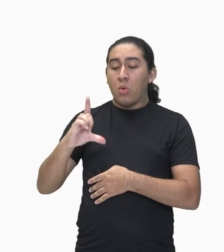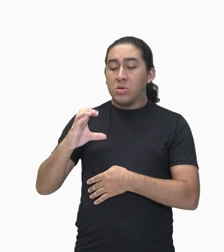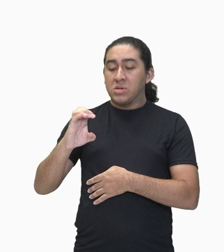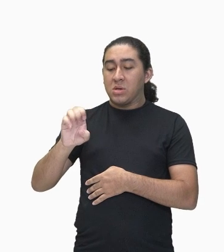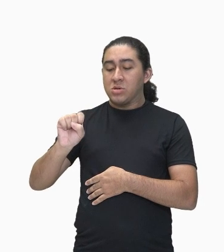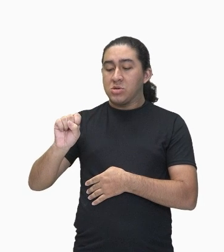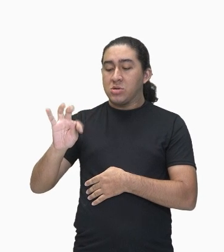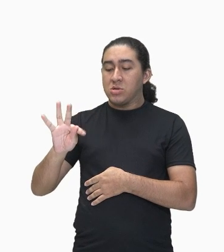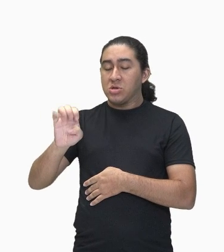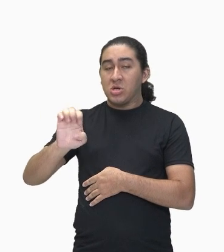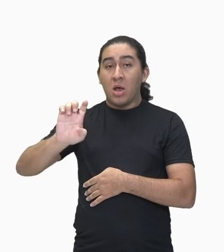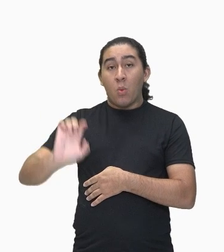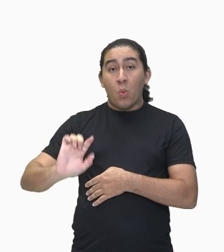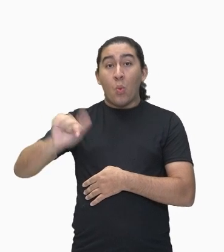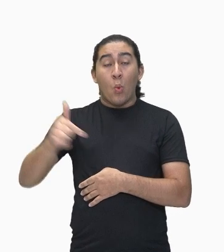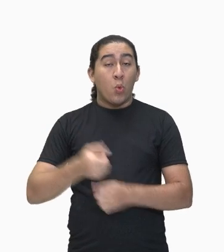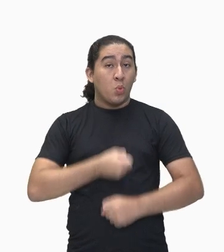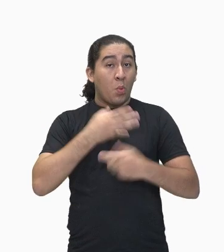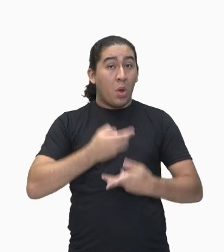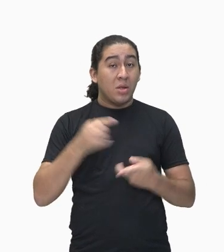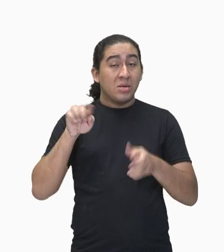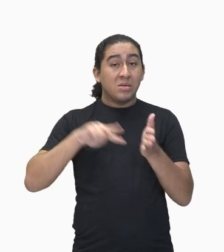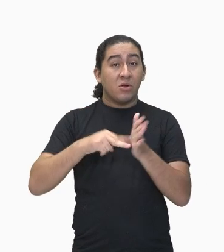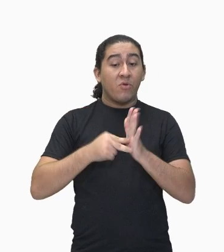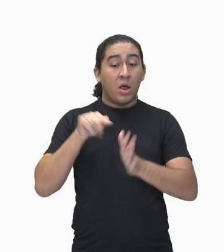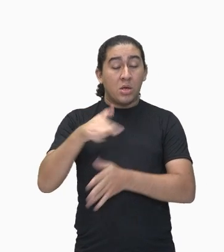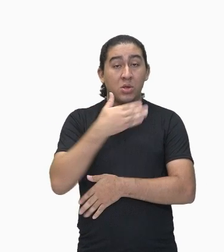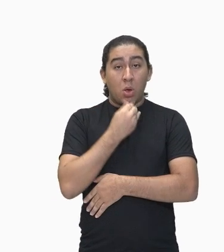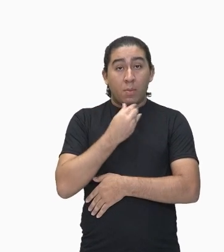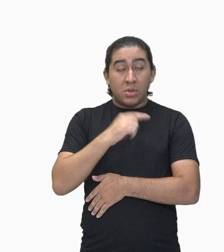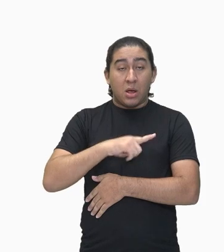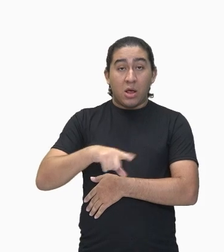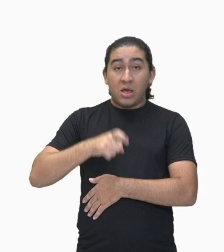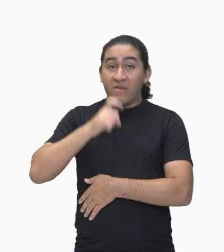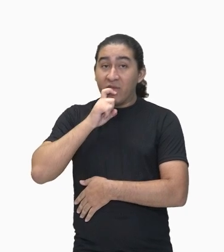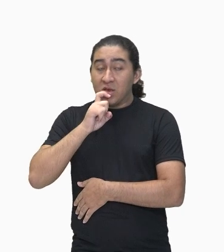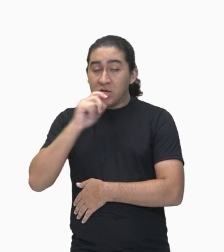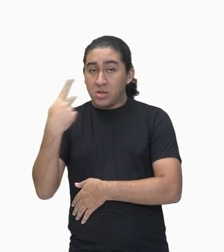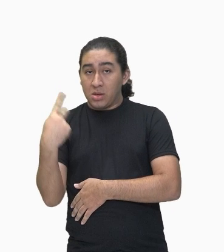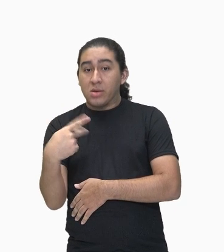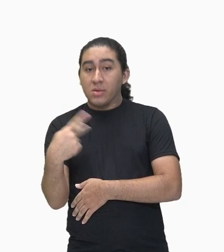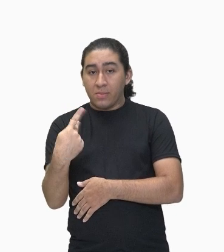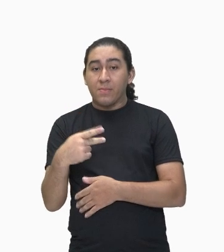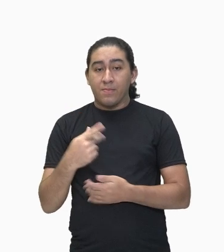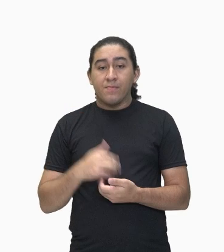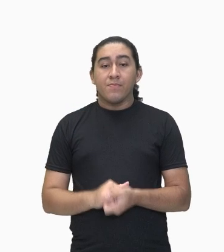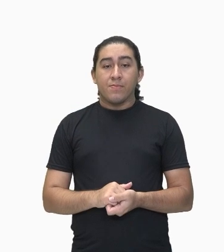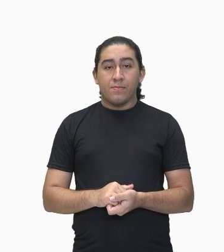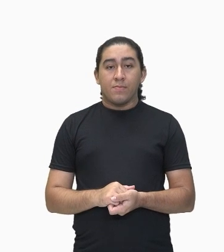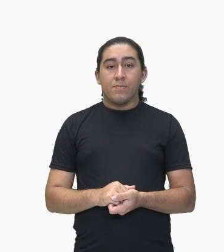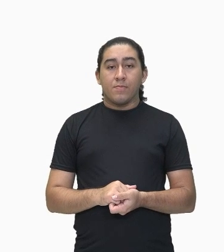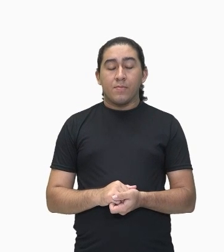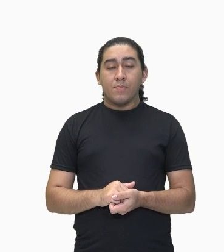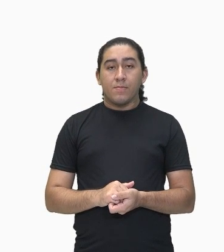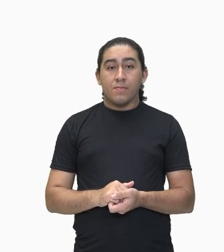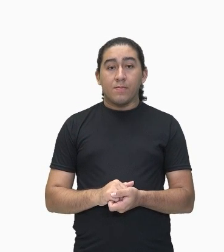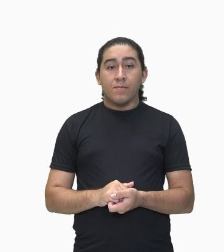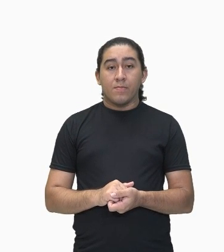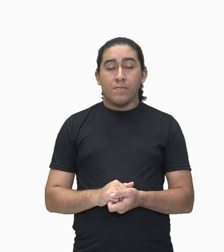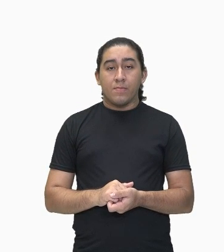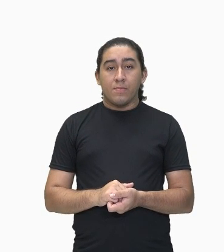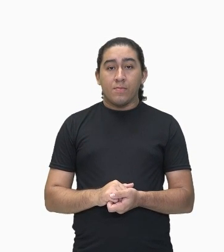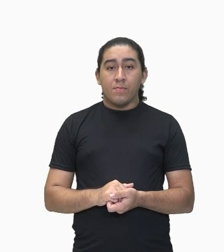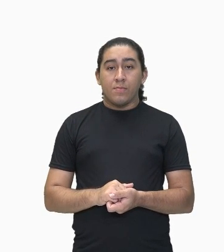poeta. Ele diz que o poeta tem inveja dele. Ao som dela concerto a voz celeste. Nem